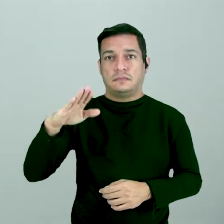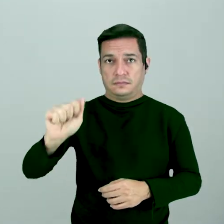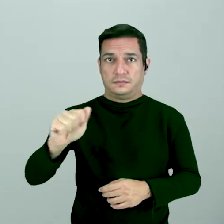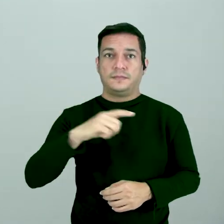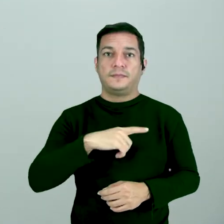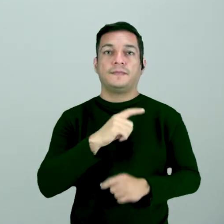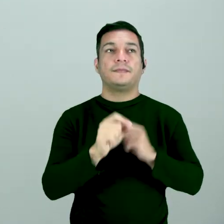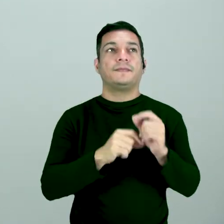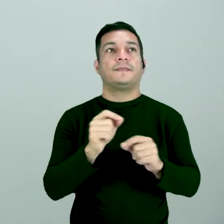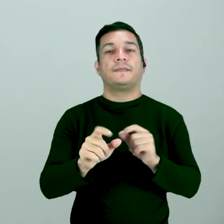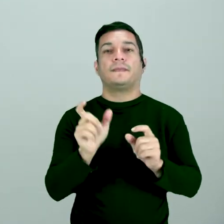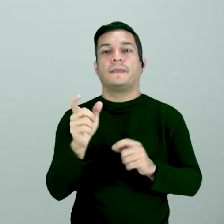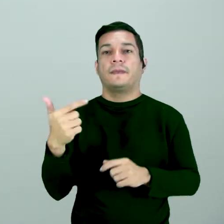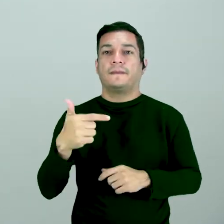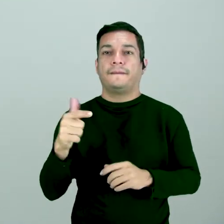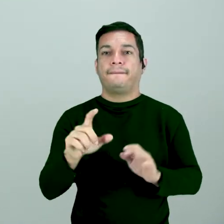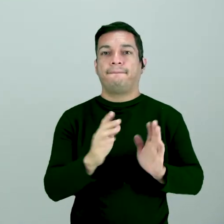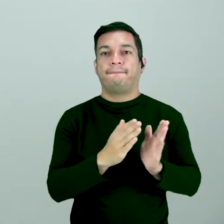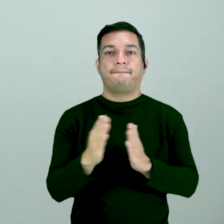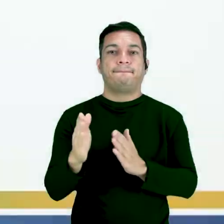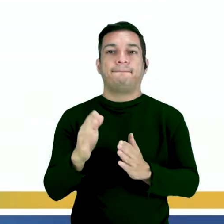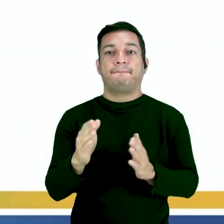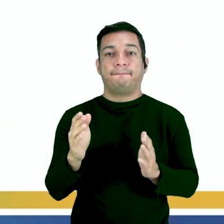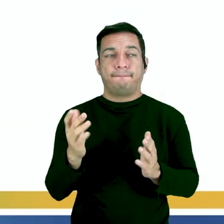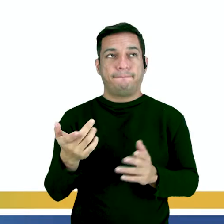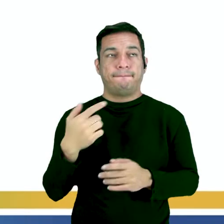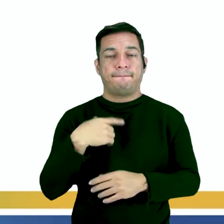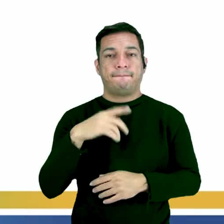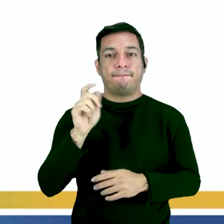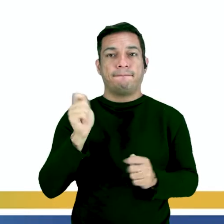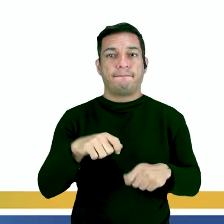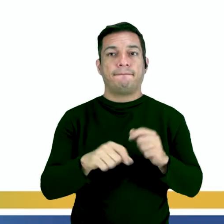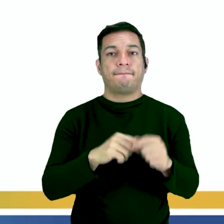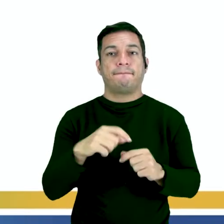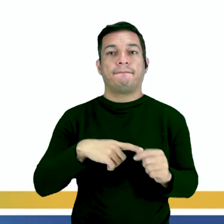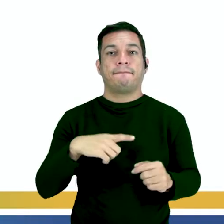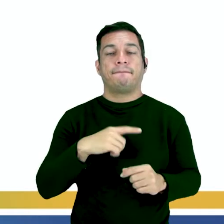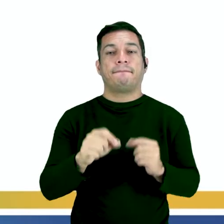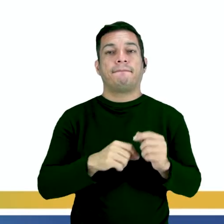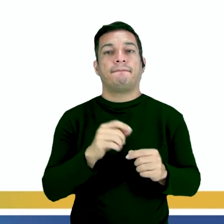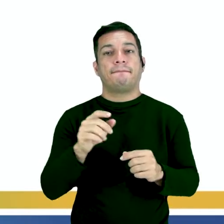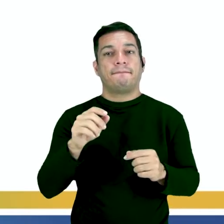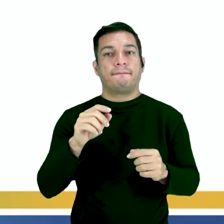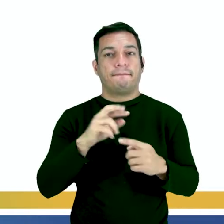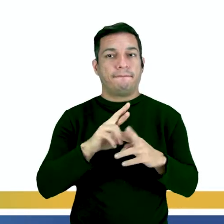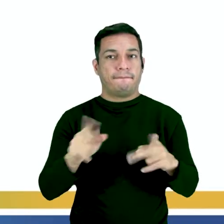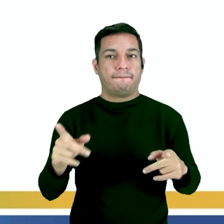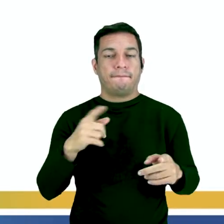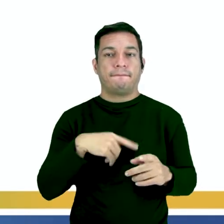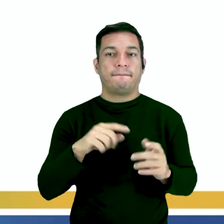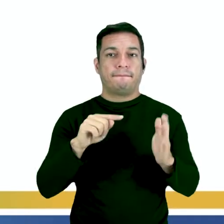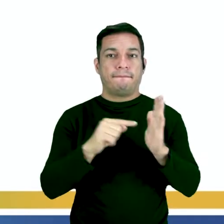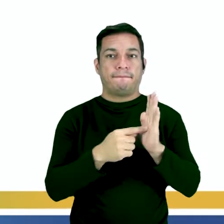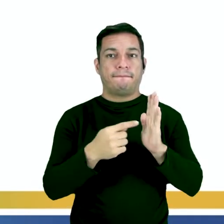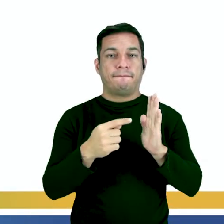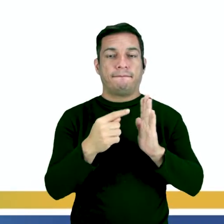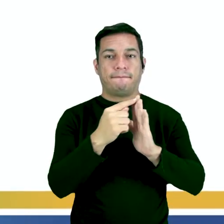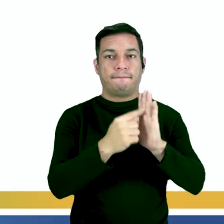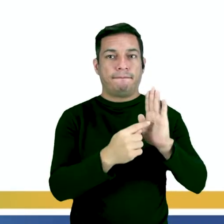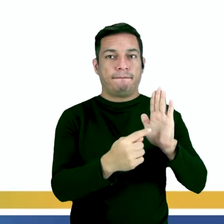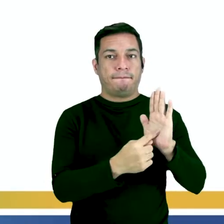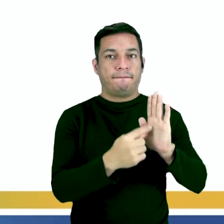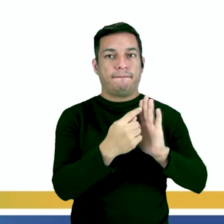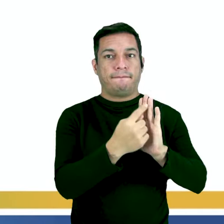a marcação do segundo período. Os períodos, eles podem sofrer marcações diferentes, como ponto de exclamação, ponto